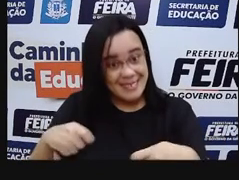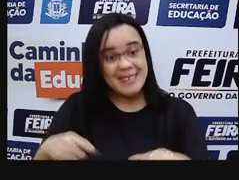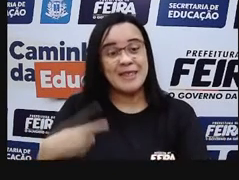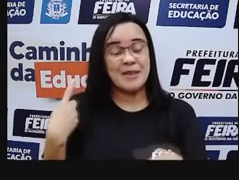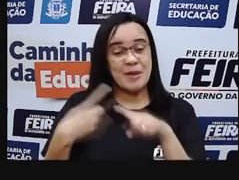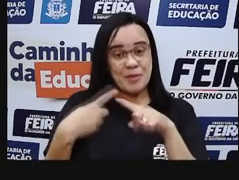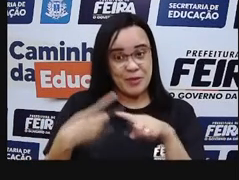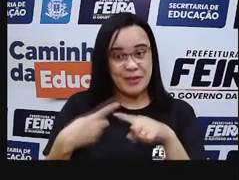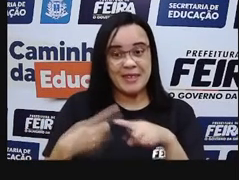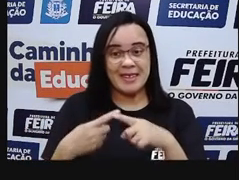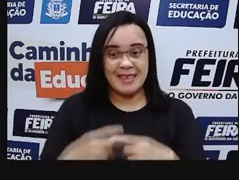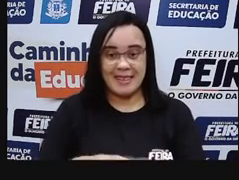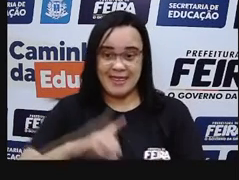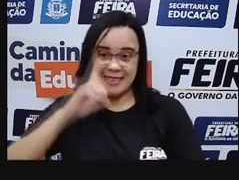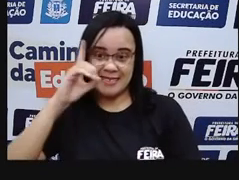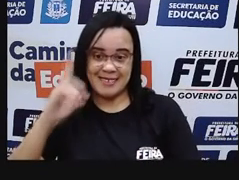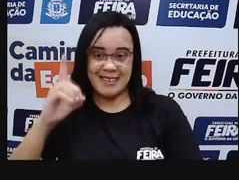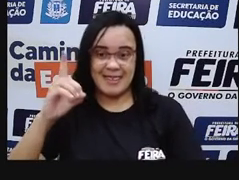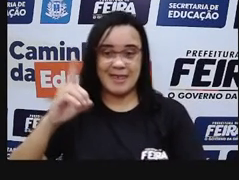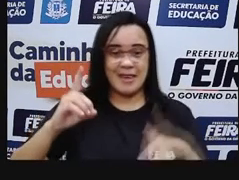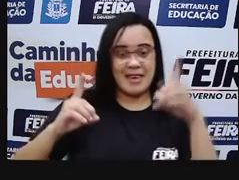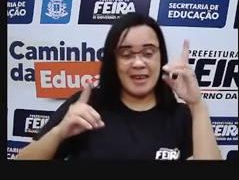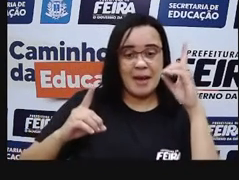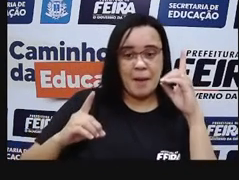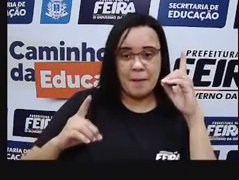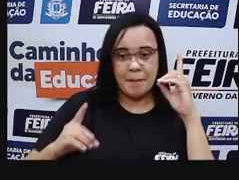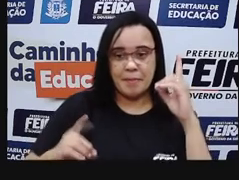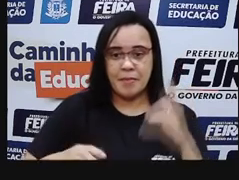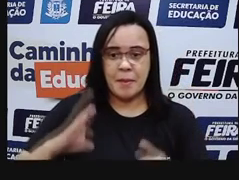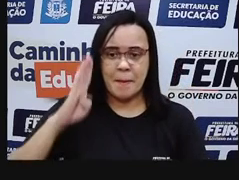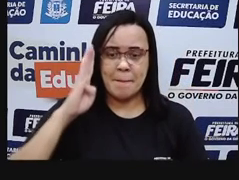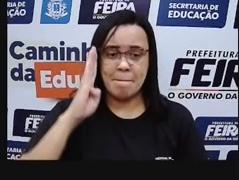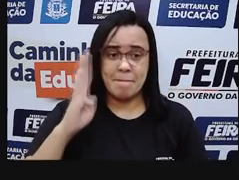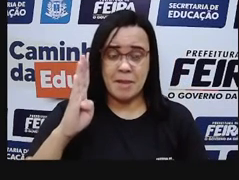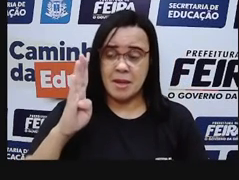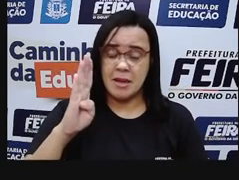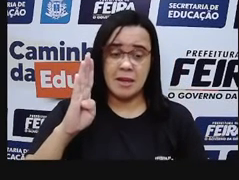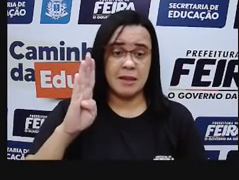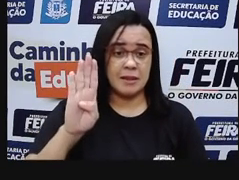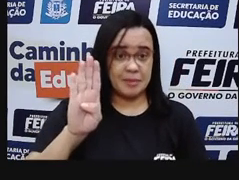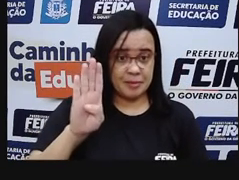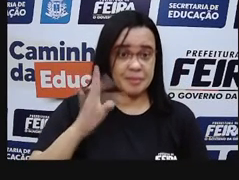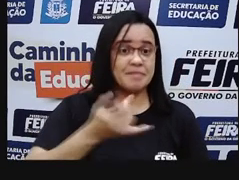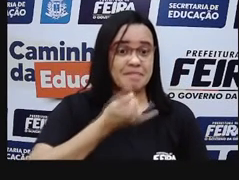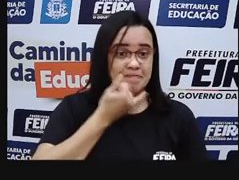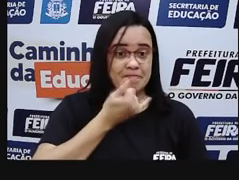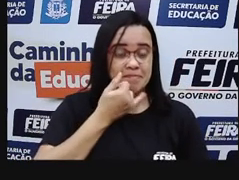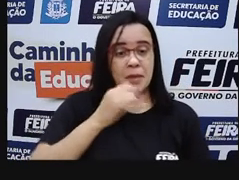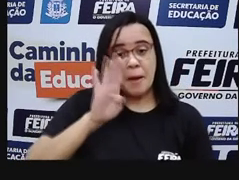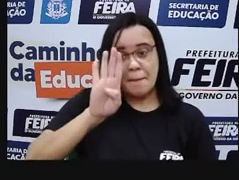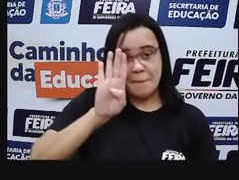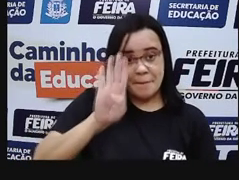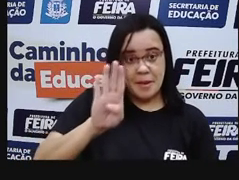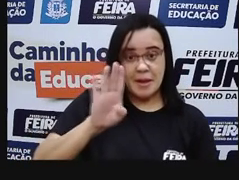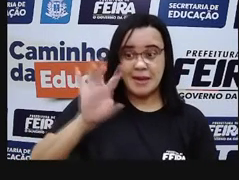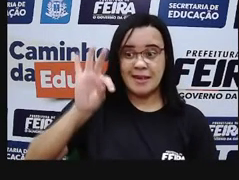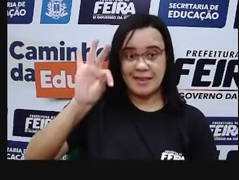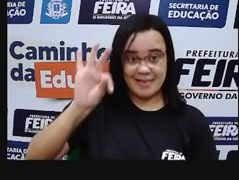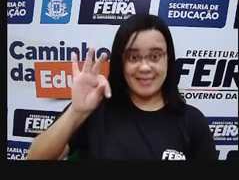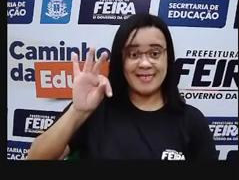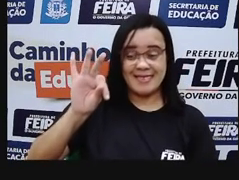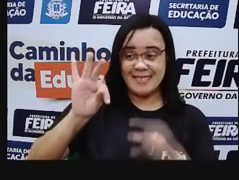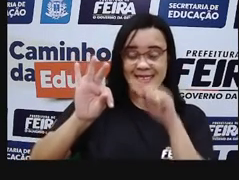pelas células B só que para ir para que isso aconteça a gente precisa entender uma coisa que as nossas